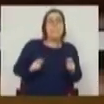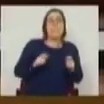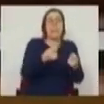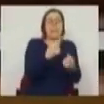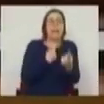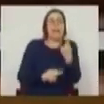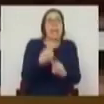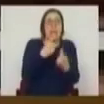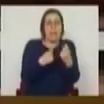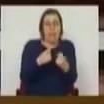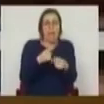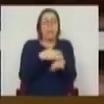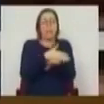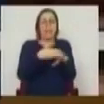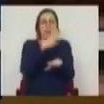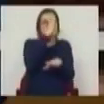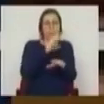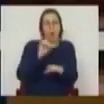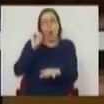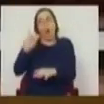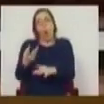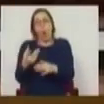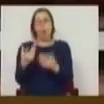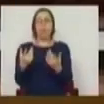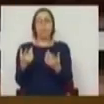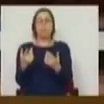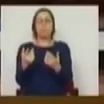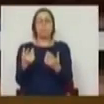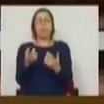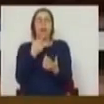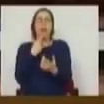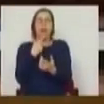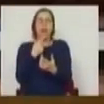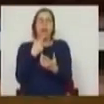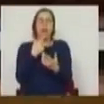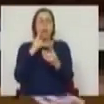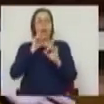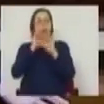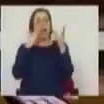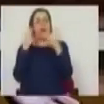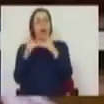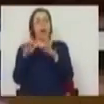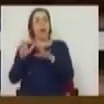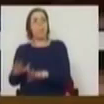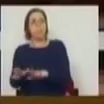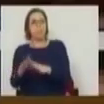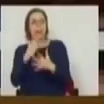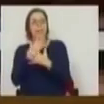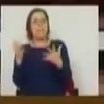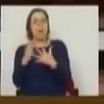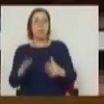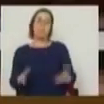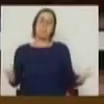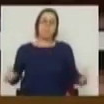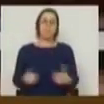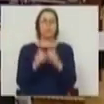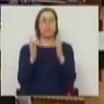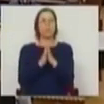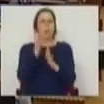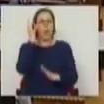do inquérito durante metade da legislatura, ou podiam passar o resto do tempo a dizer que a transparência foi travada pela maioria. Era